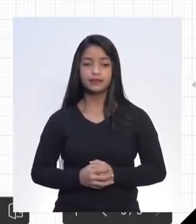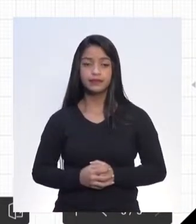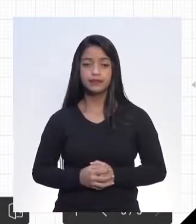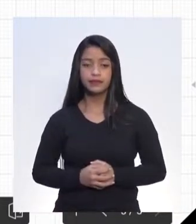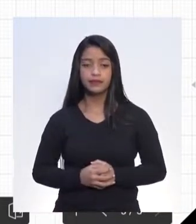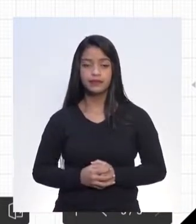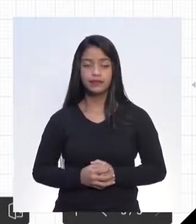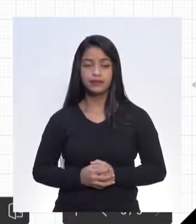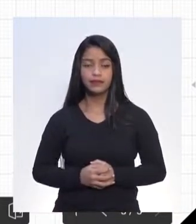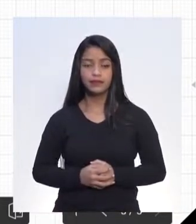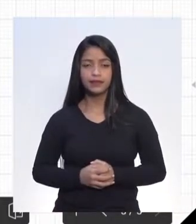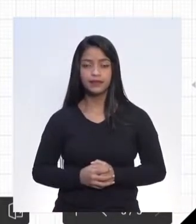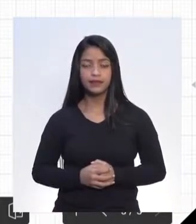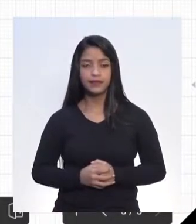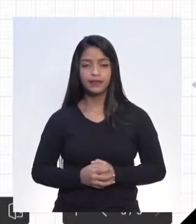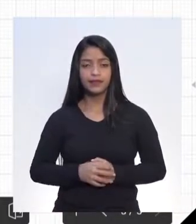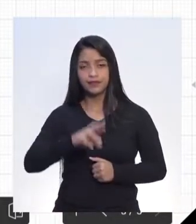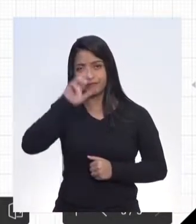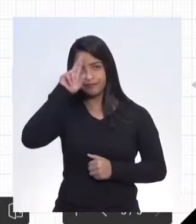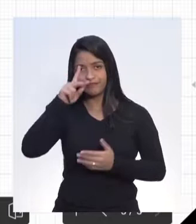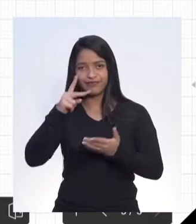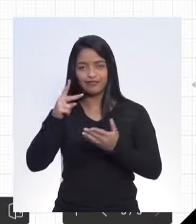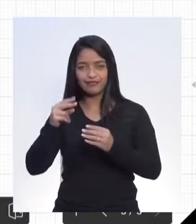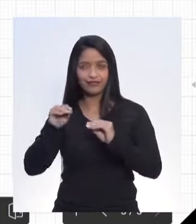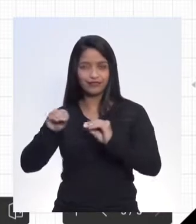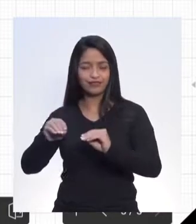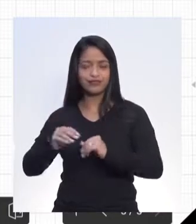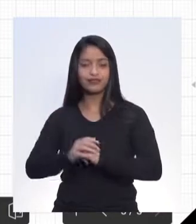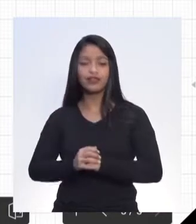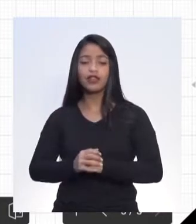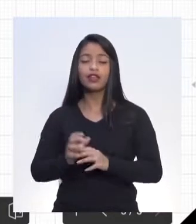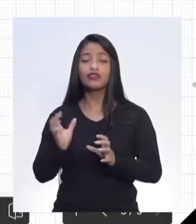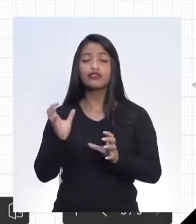40. Oh, meu Deus. Vou colocar aqui, ó, tá? Então, temos